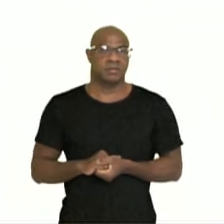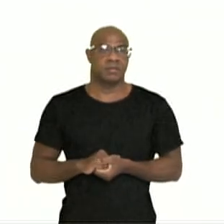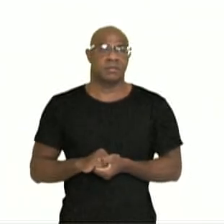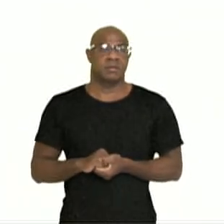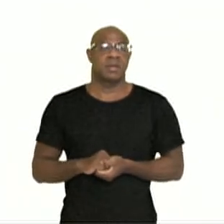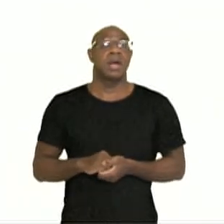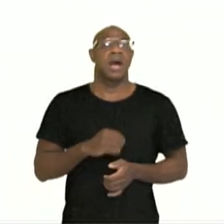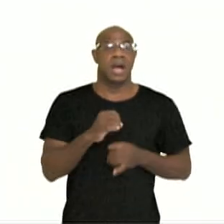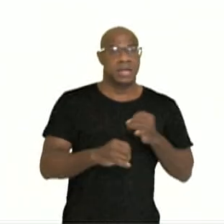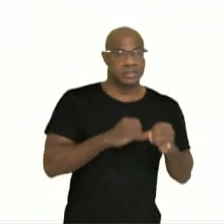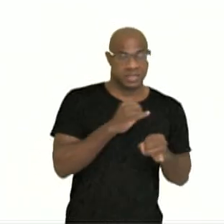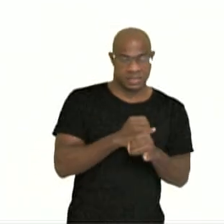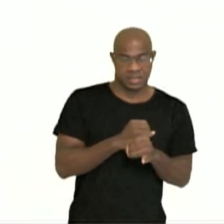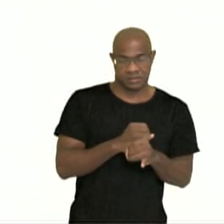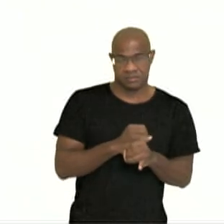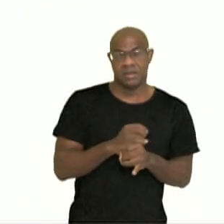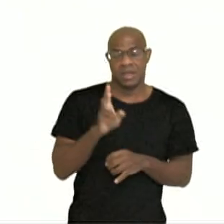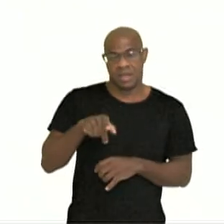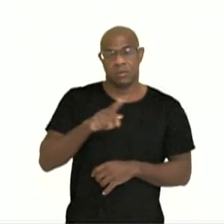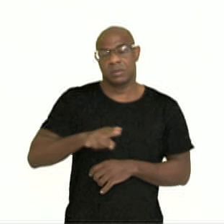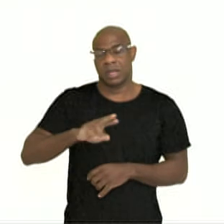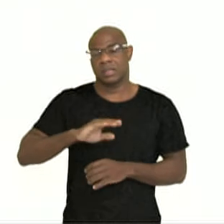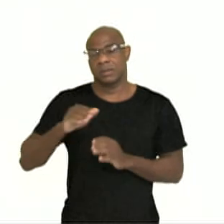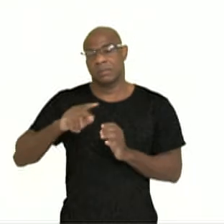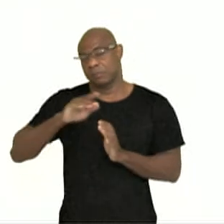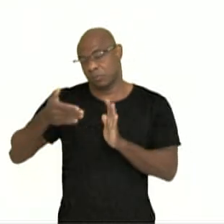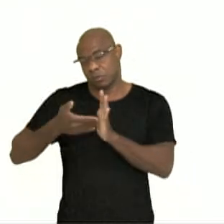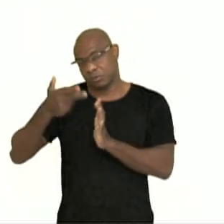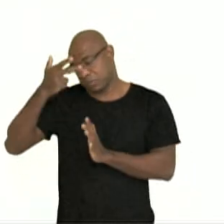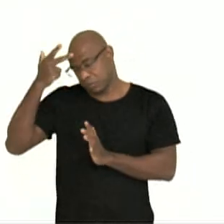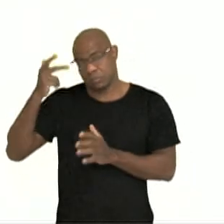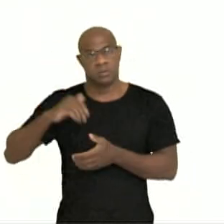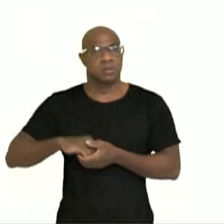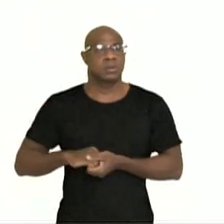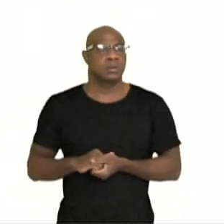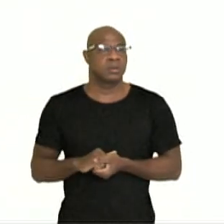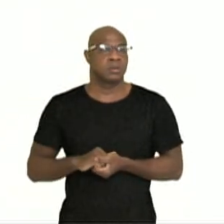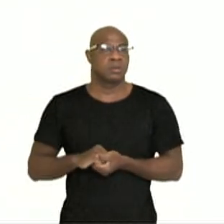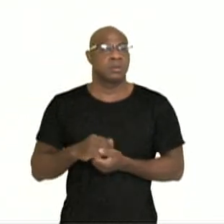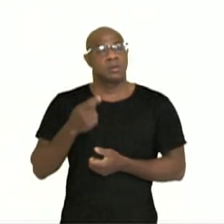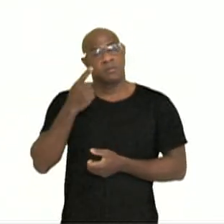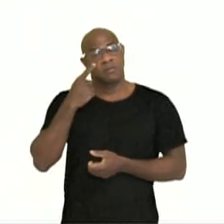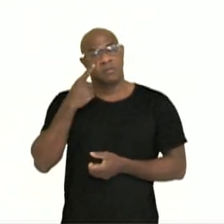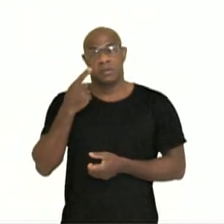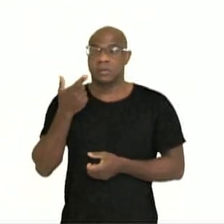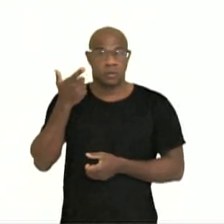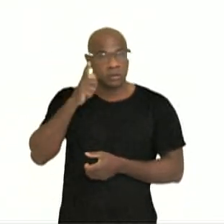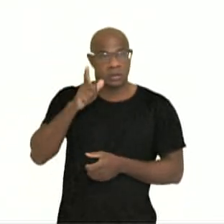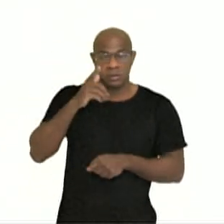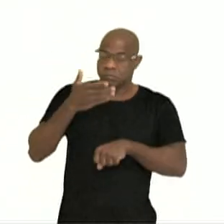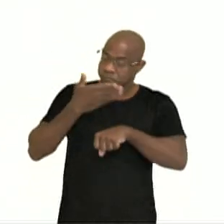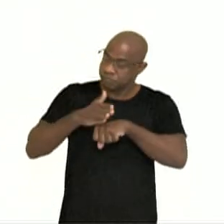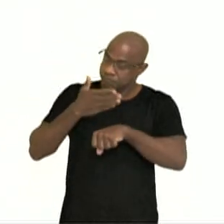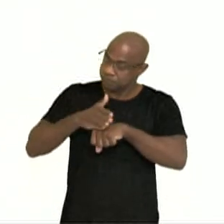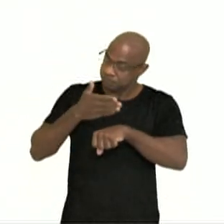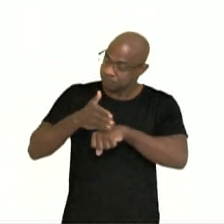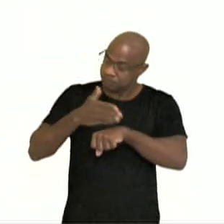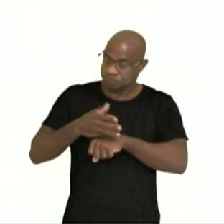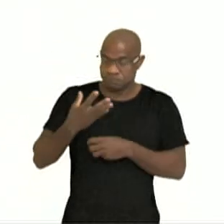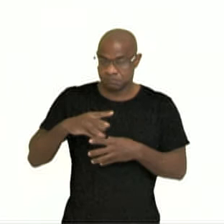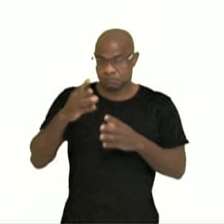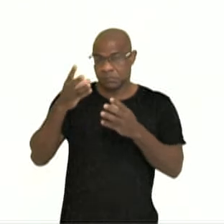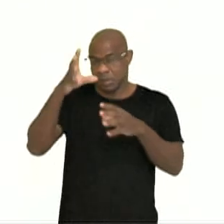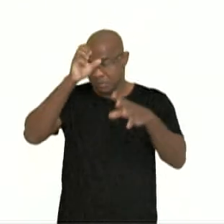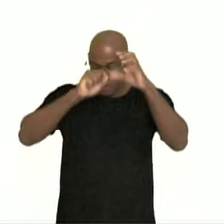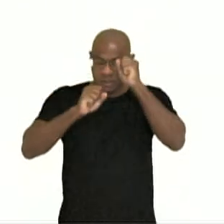internet é usada por todo mundo. Tá ok? Então, pessoal, para a gente ver se a gente conseguiu pegar bem mesmo, né, esse conteúdo ali da